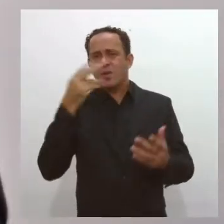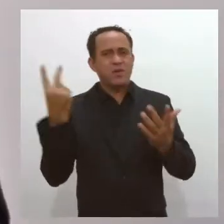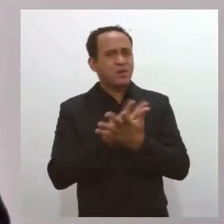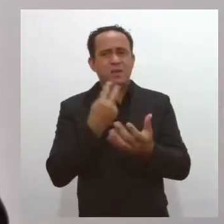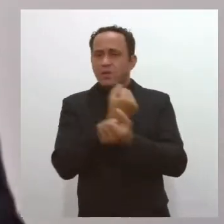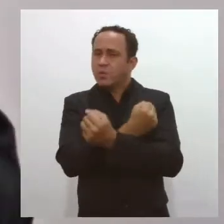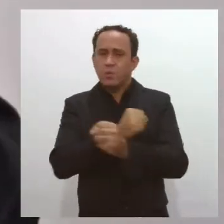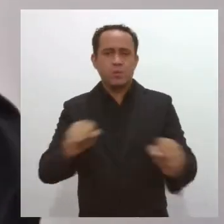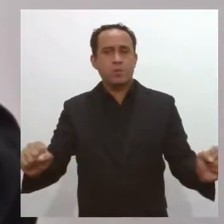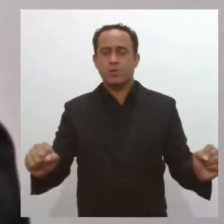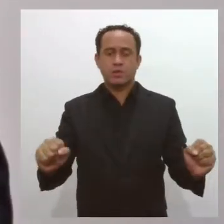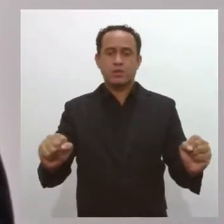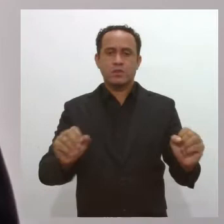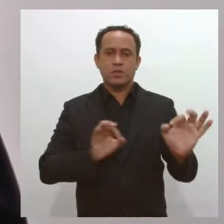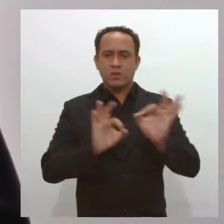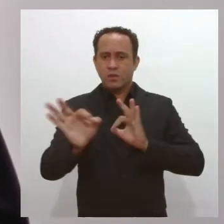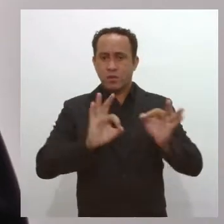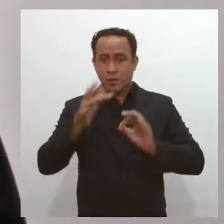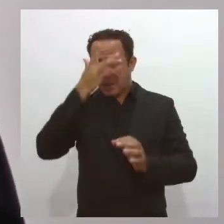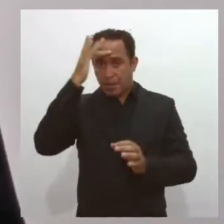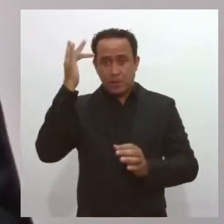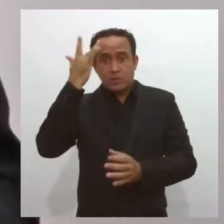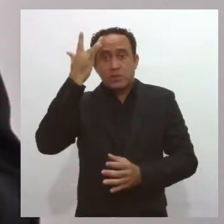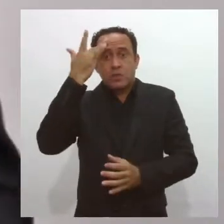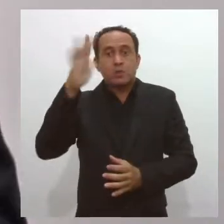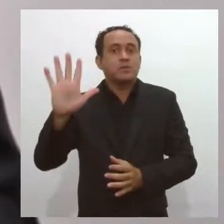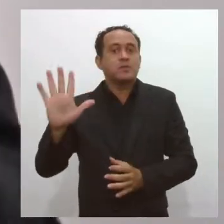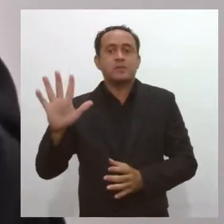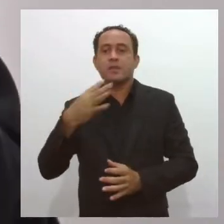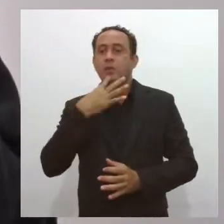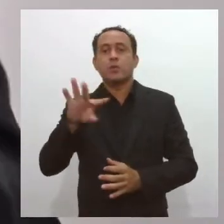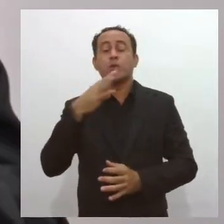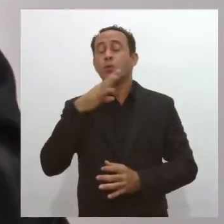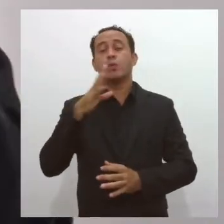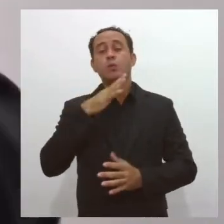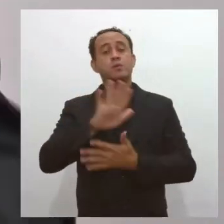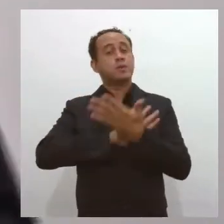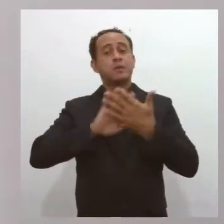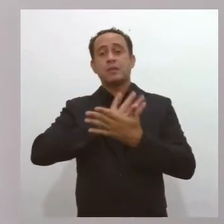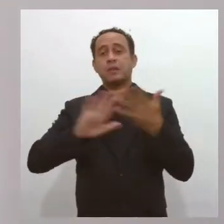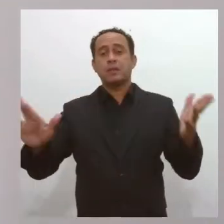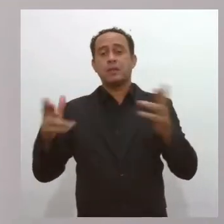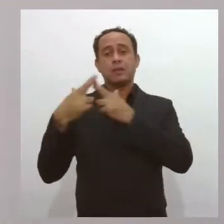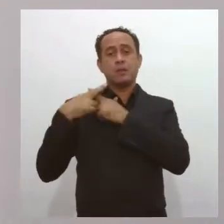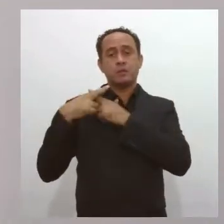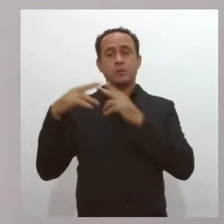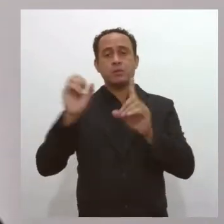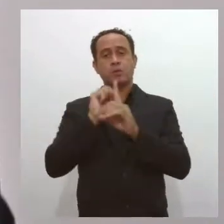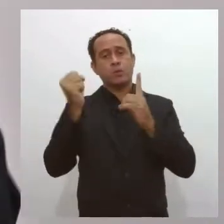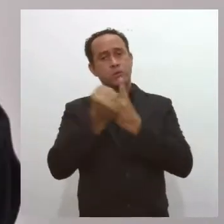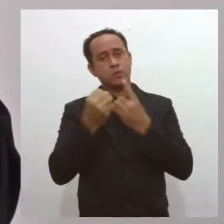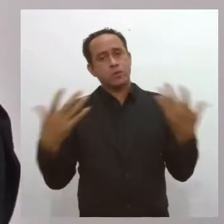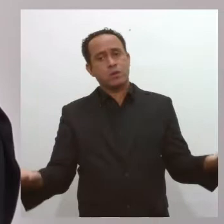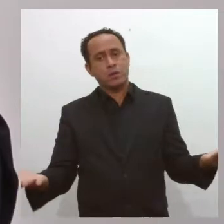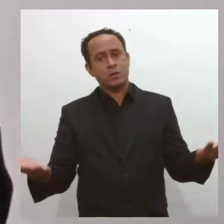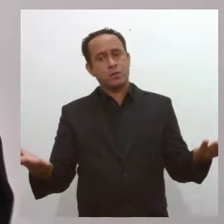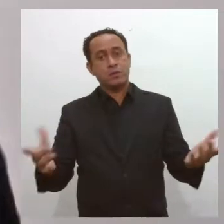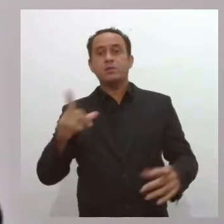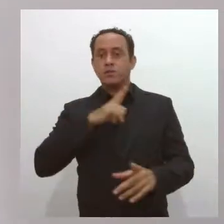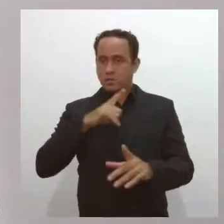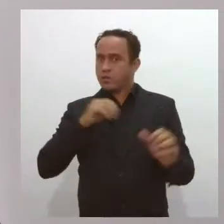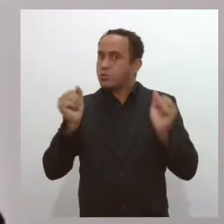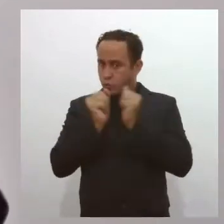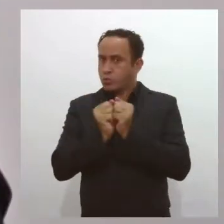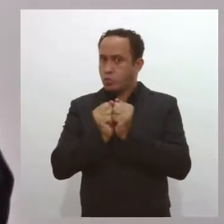absurdas de pessoas que não têm nenhum conhecimento, nem nenhum compromisso, nem responsabilidade com a sociedade. Se estivéssemos todos